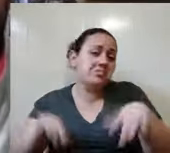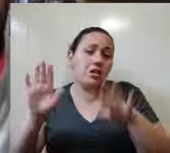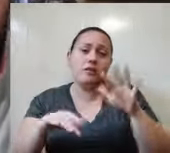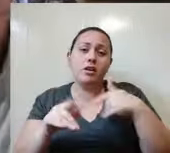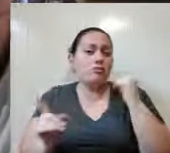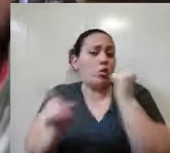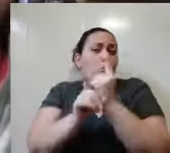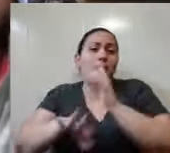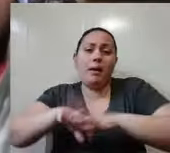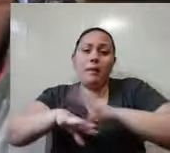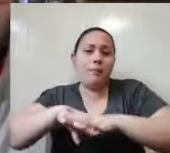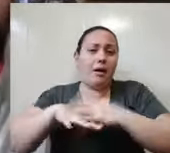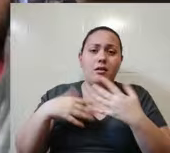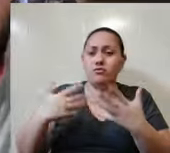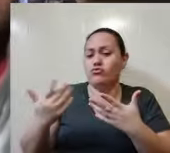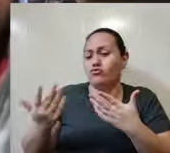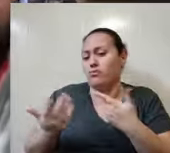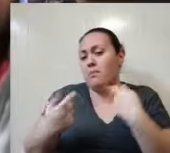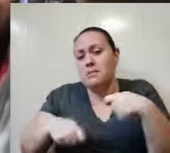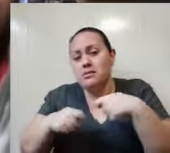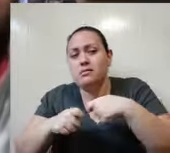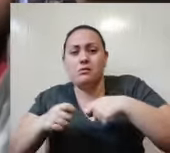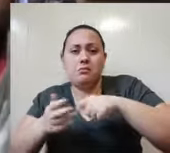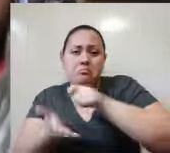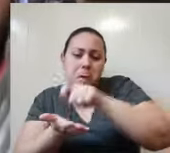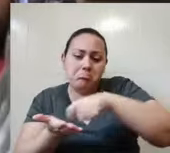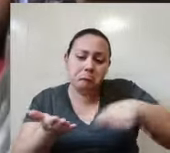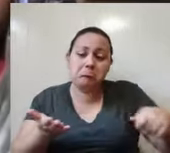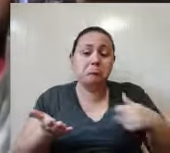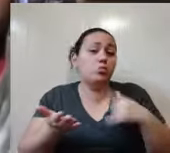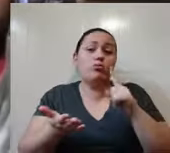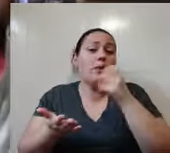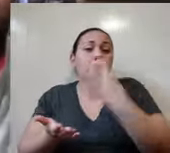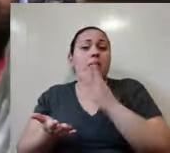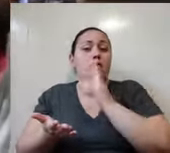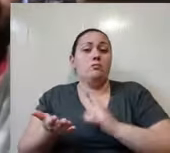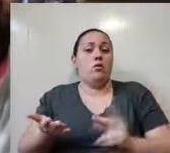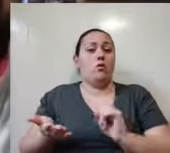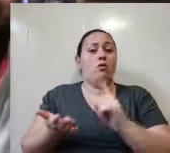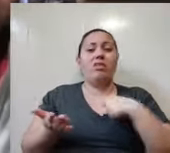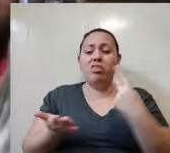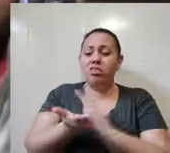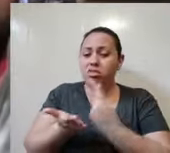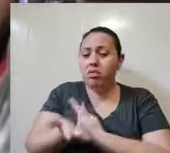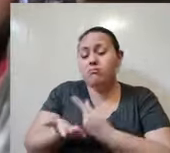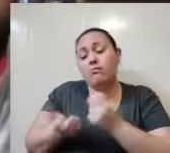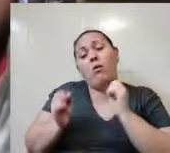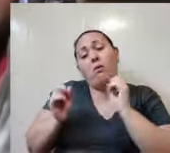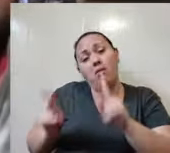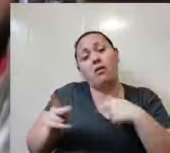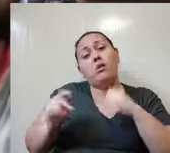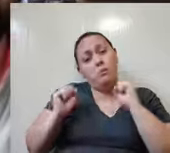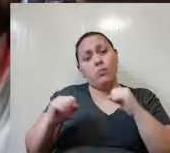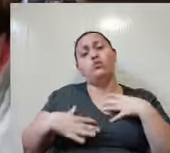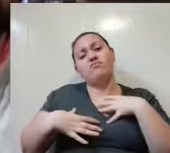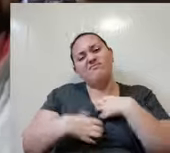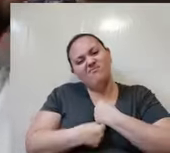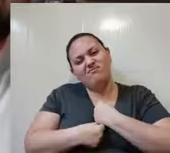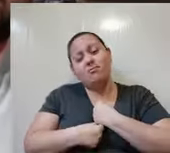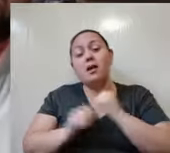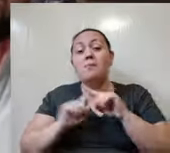matemática ou com alguma atividade ligada a isso e eu não vou me sair tão bem. E também eu posso ficar frustrada com isso, desde